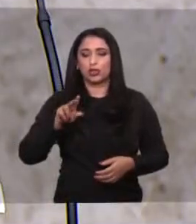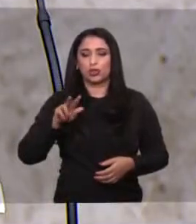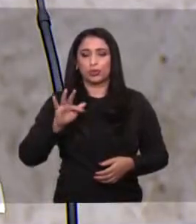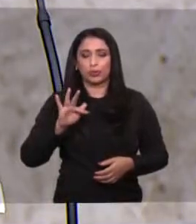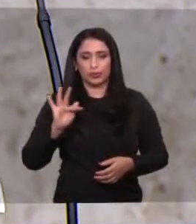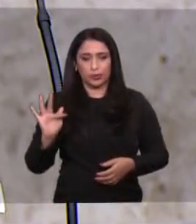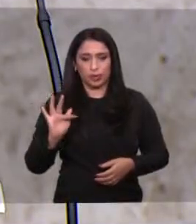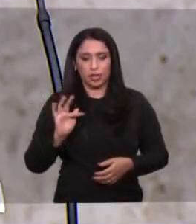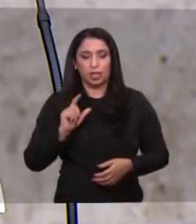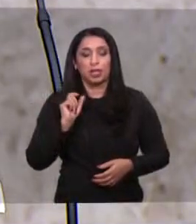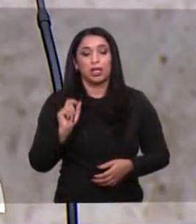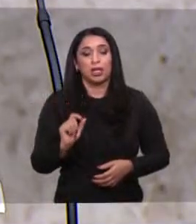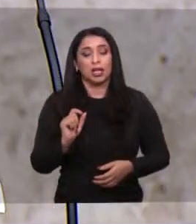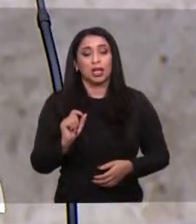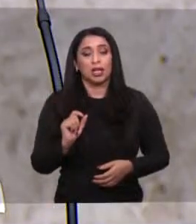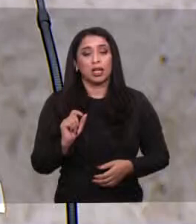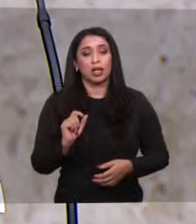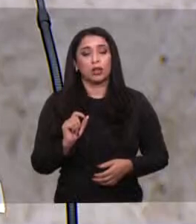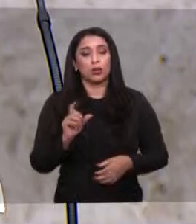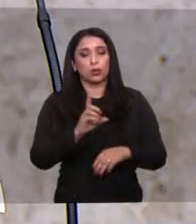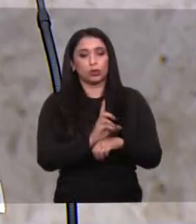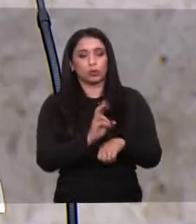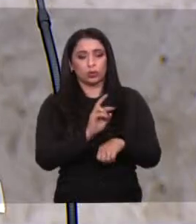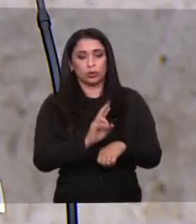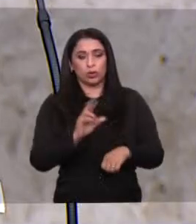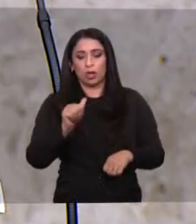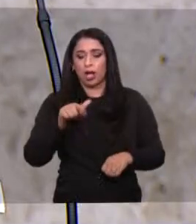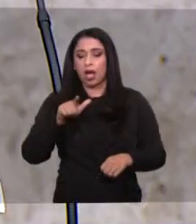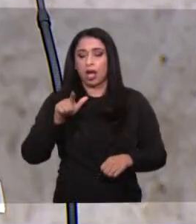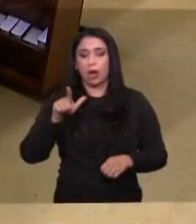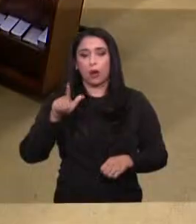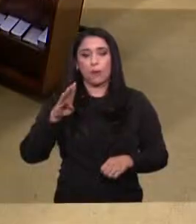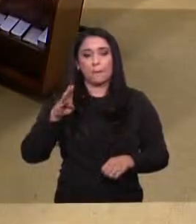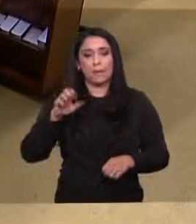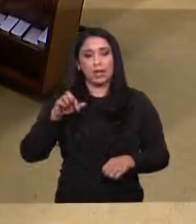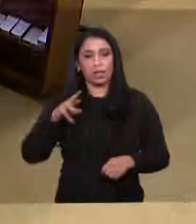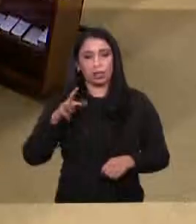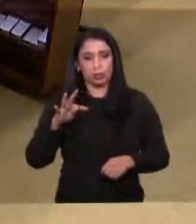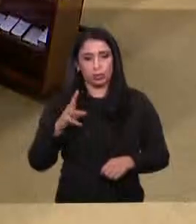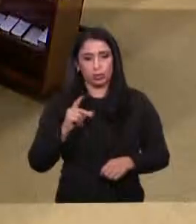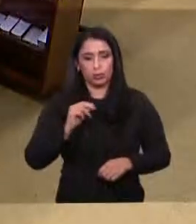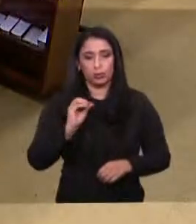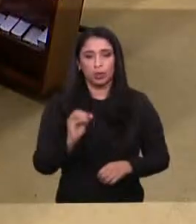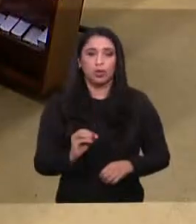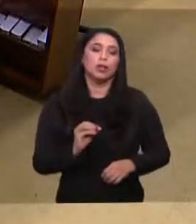o Dr. Alberto Pavi Ribeiro, para sua sustentação.